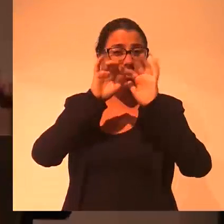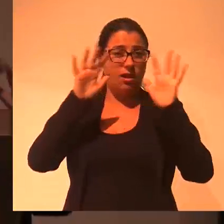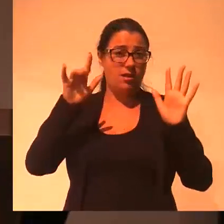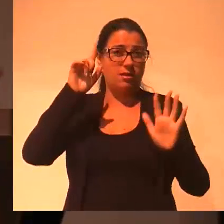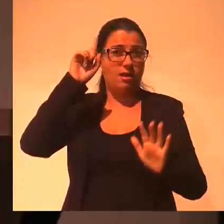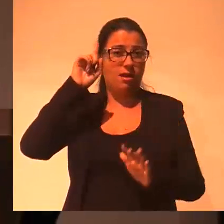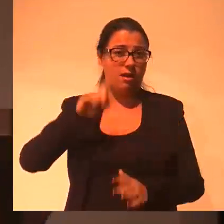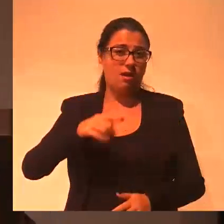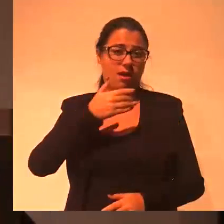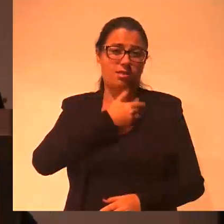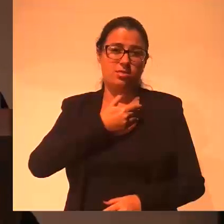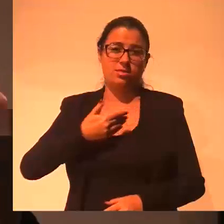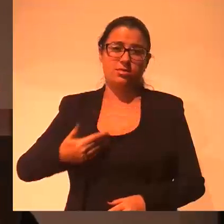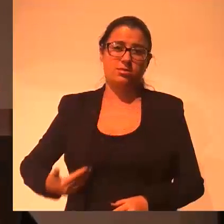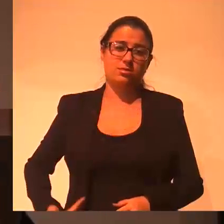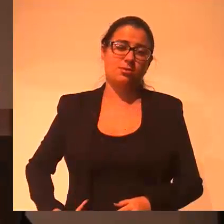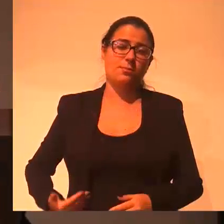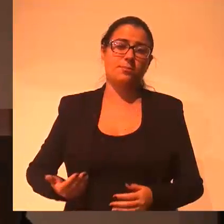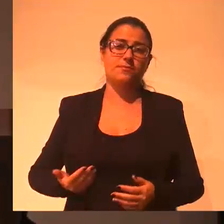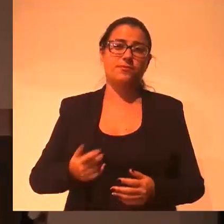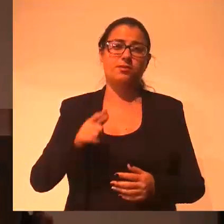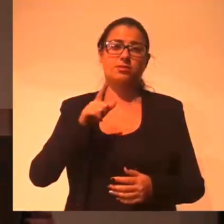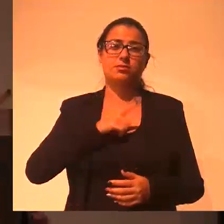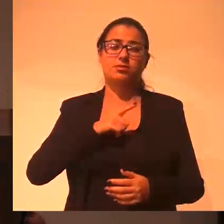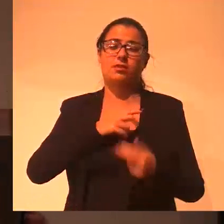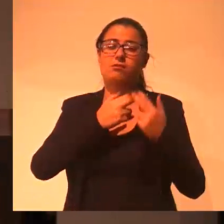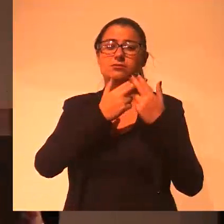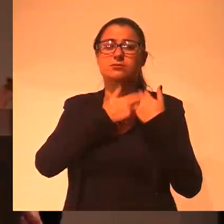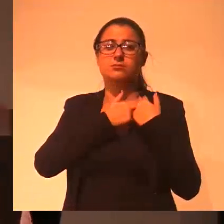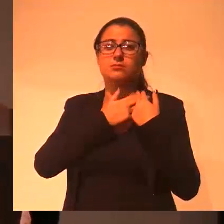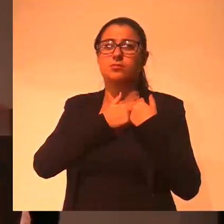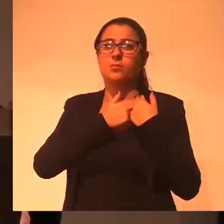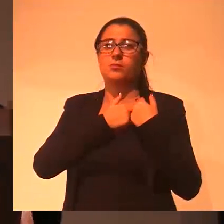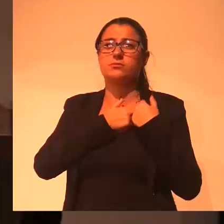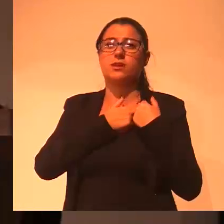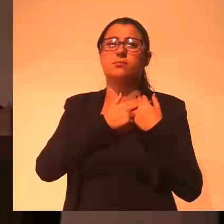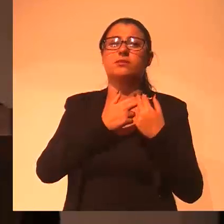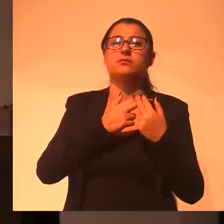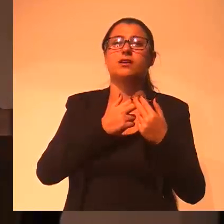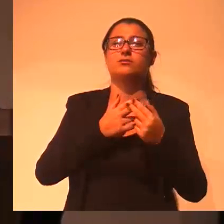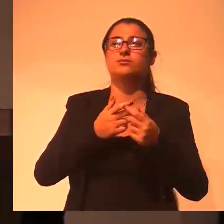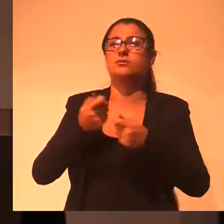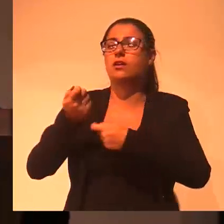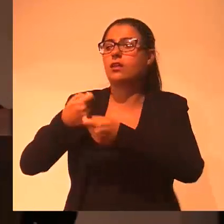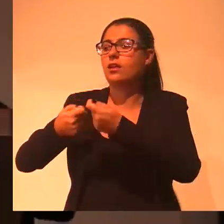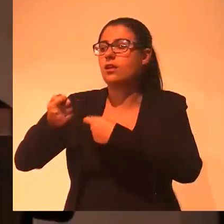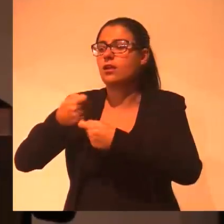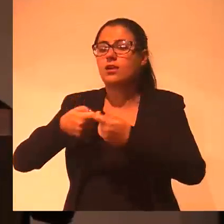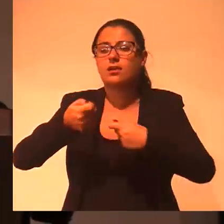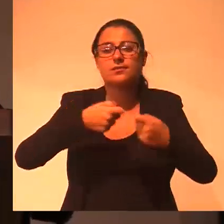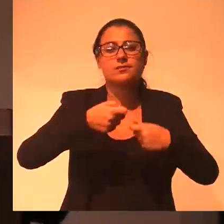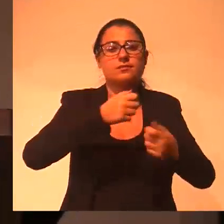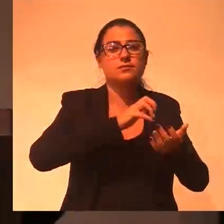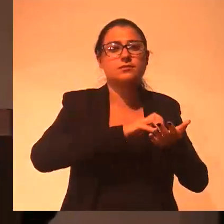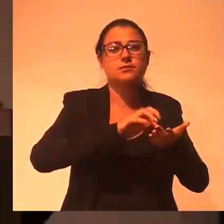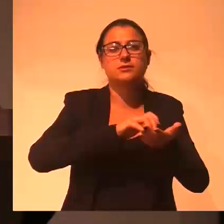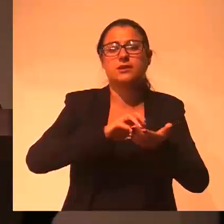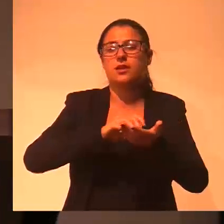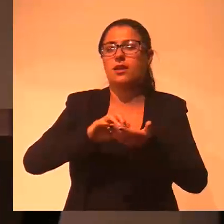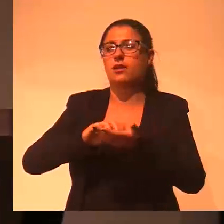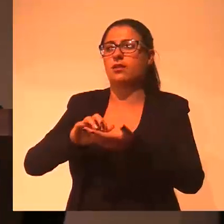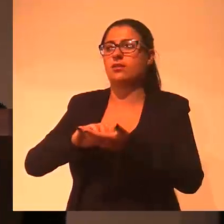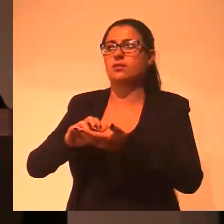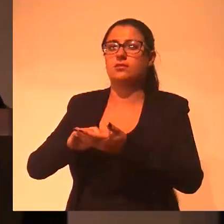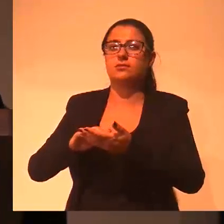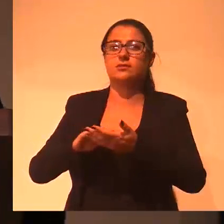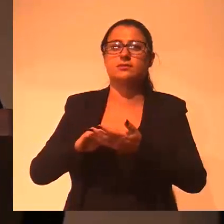prefeito. O prefeito tem a responsabilidade de gerenciar os seus secretários. E a partir do momento que o secretário ou os secretários eles